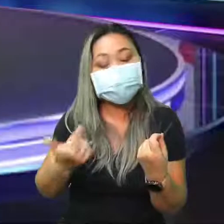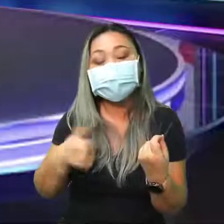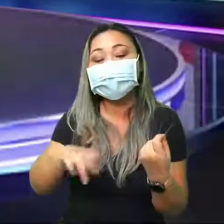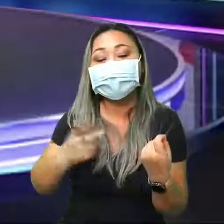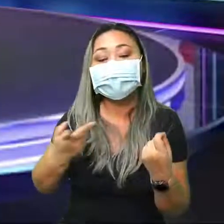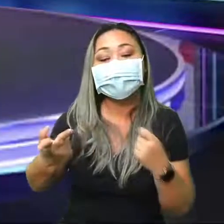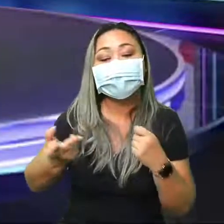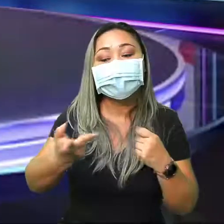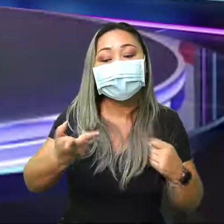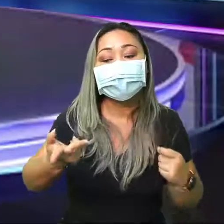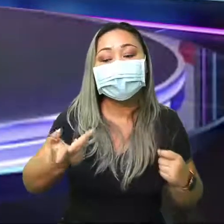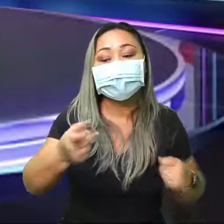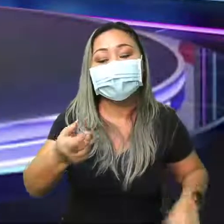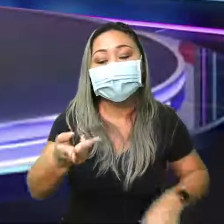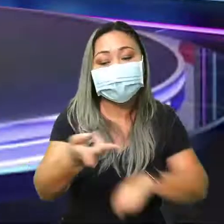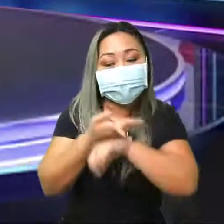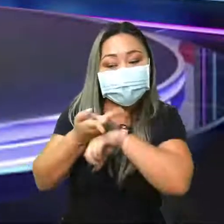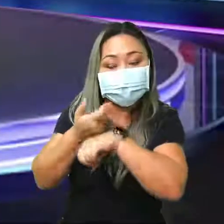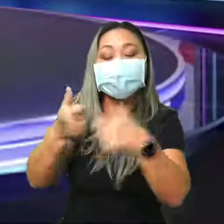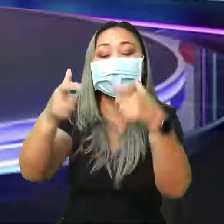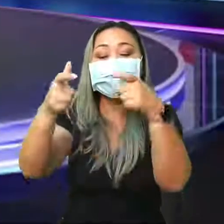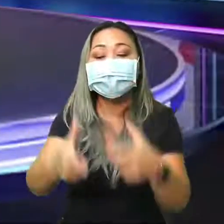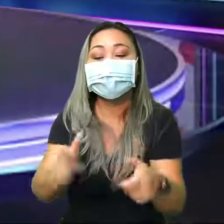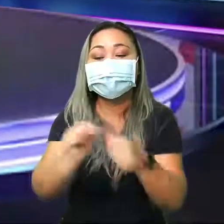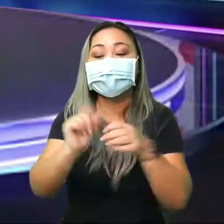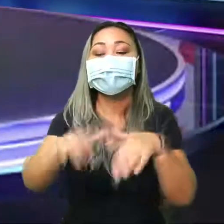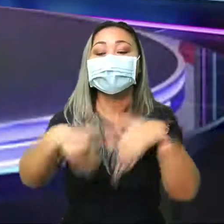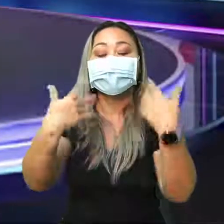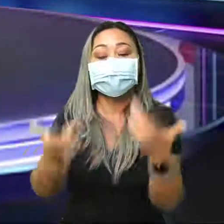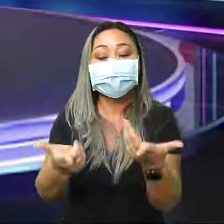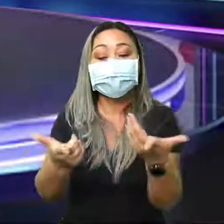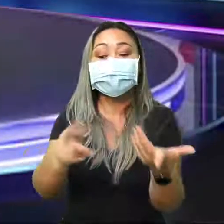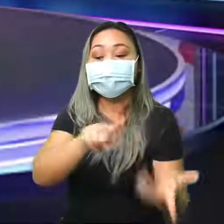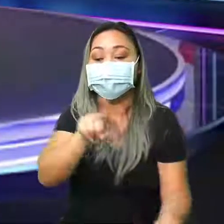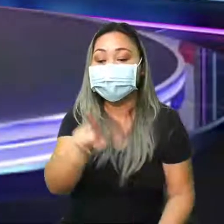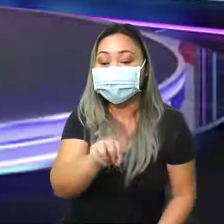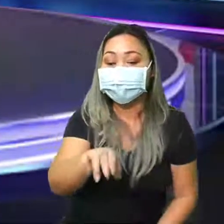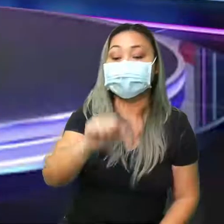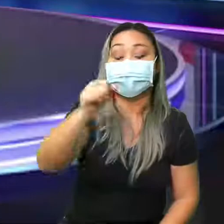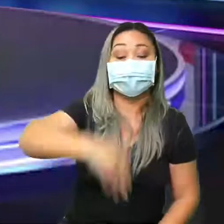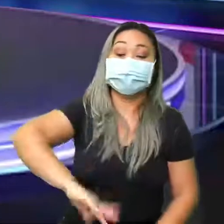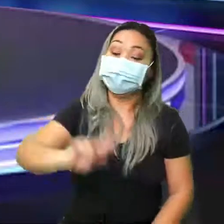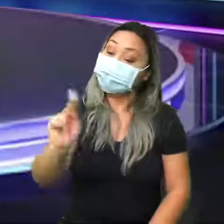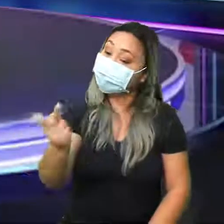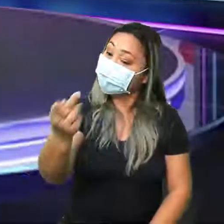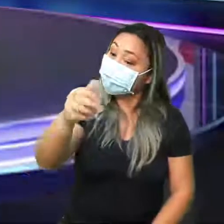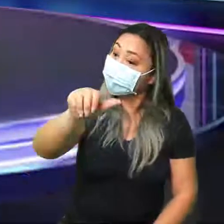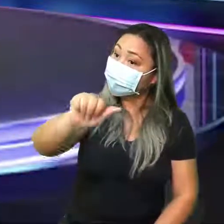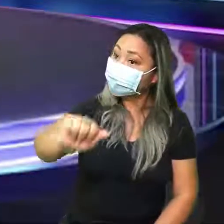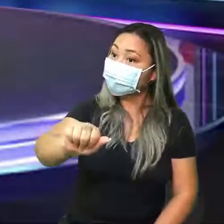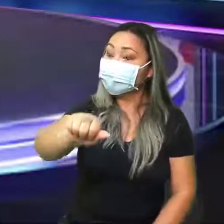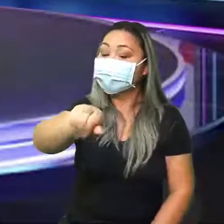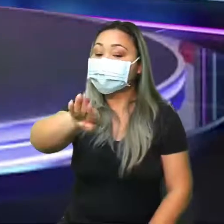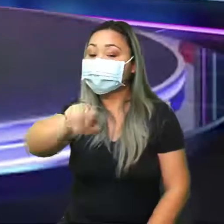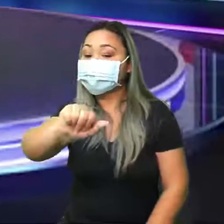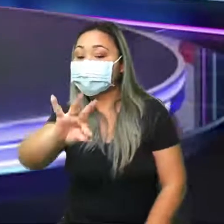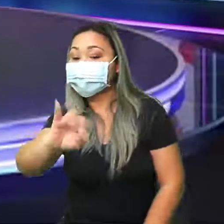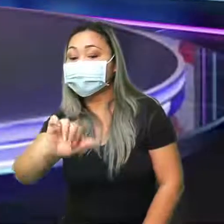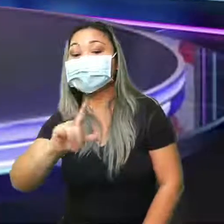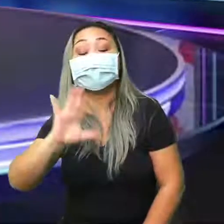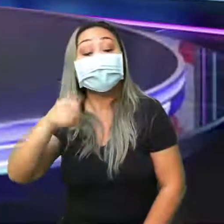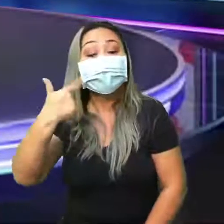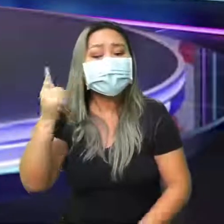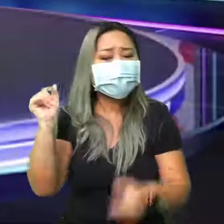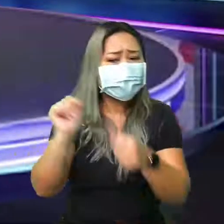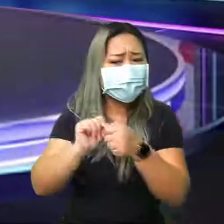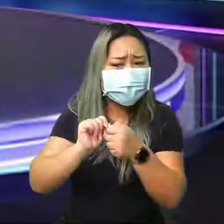sua busca no local específico. Esse local específico, essa zona, é o habitat. O que ele vai realizar